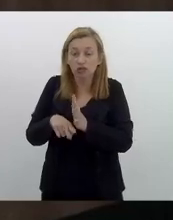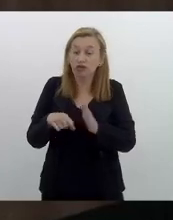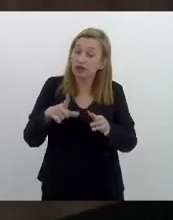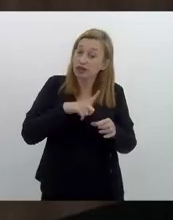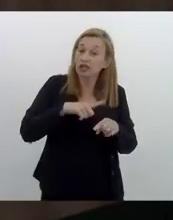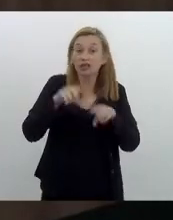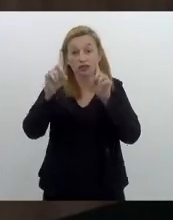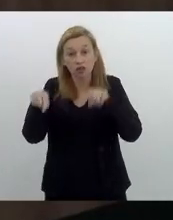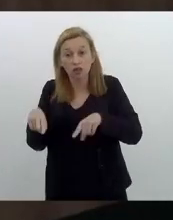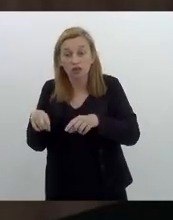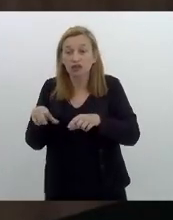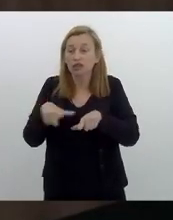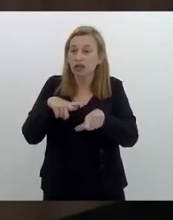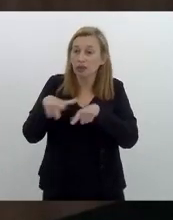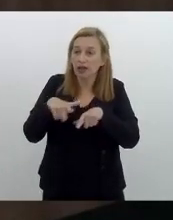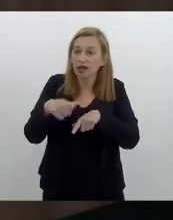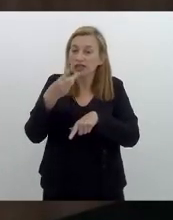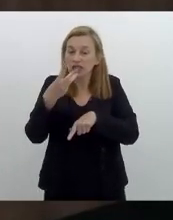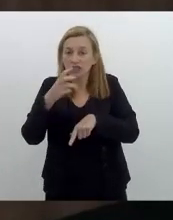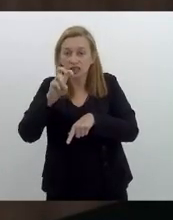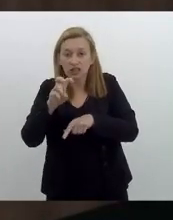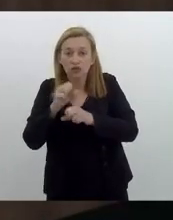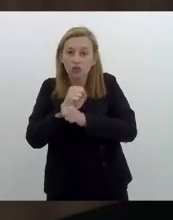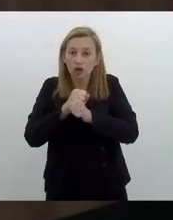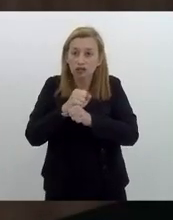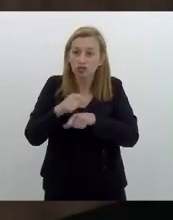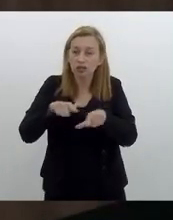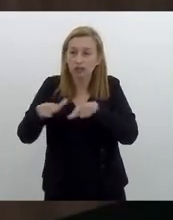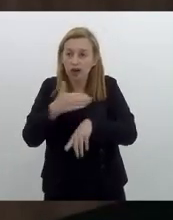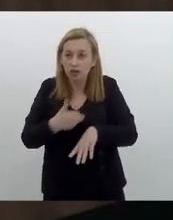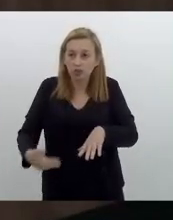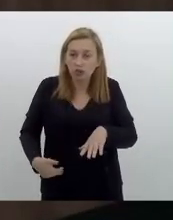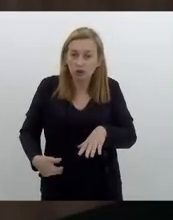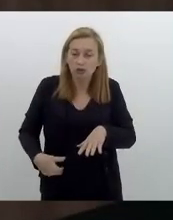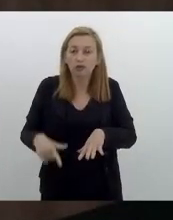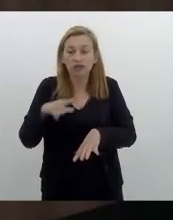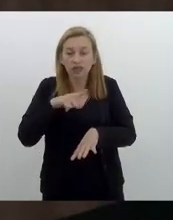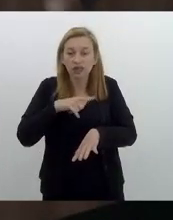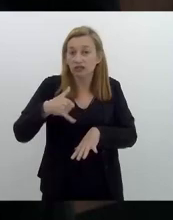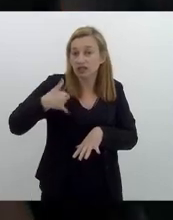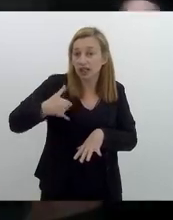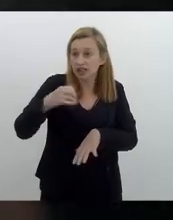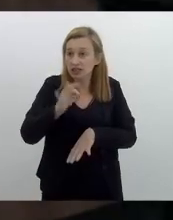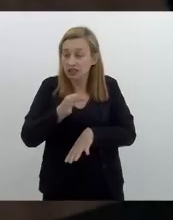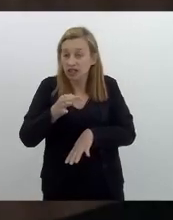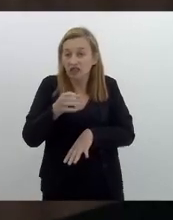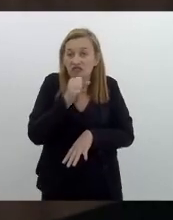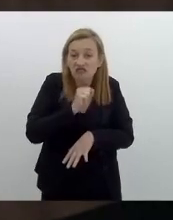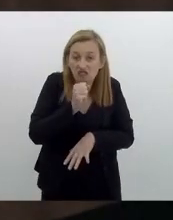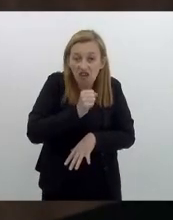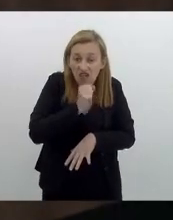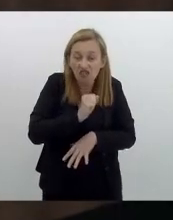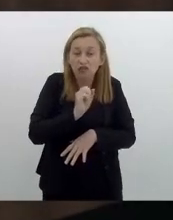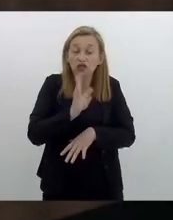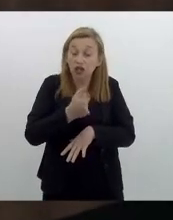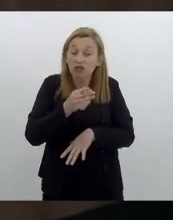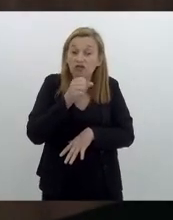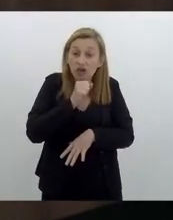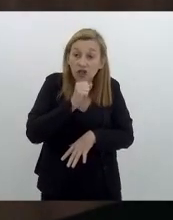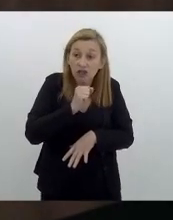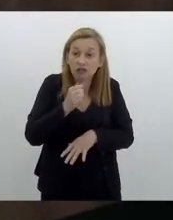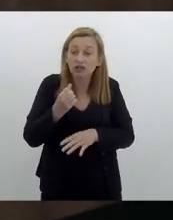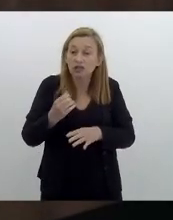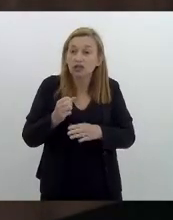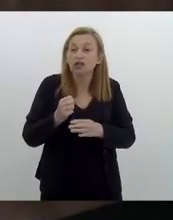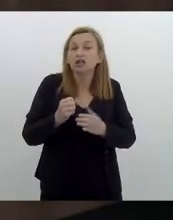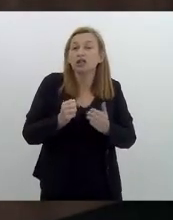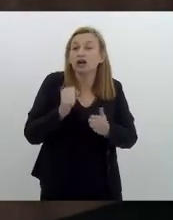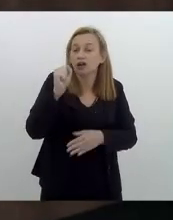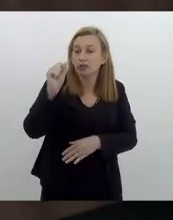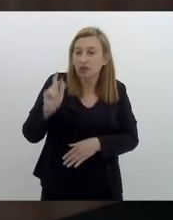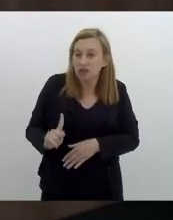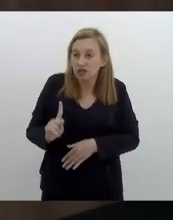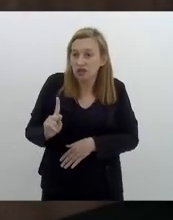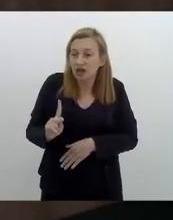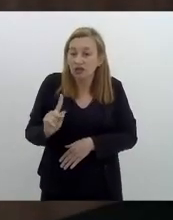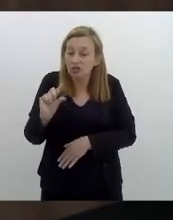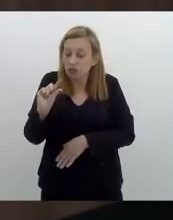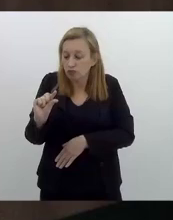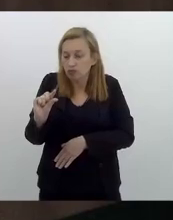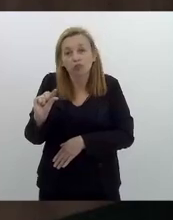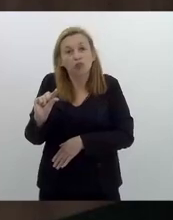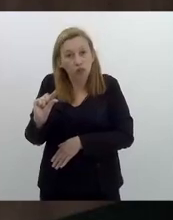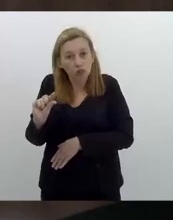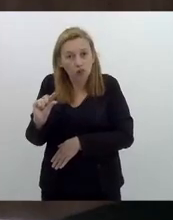do